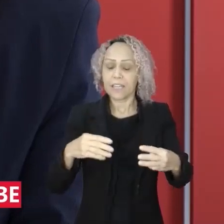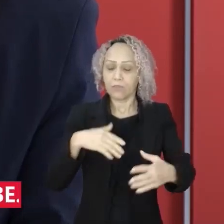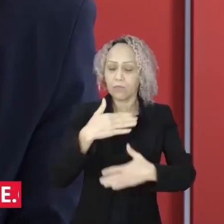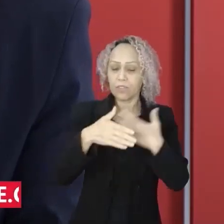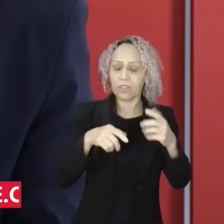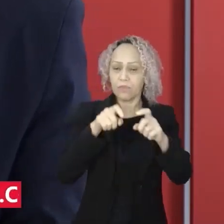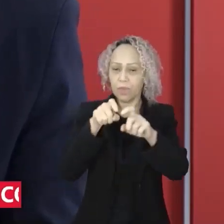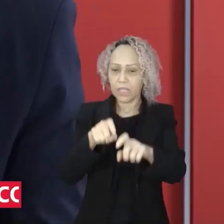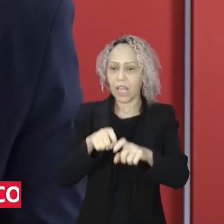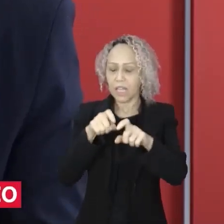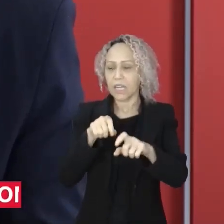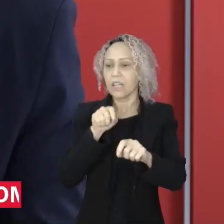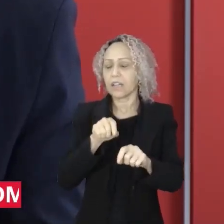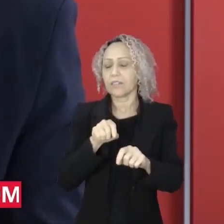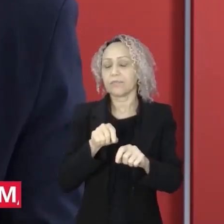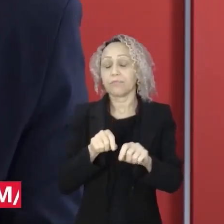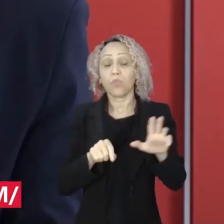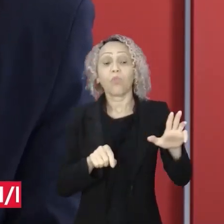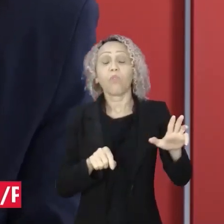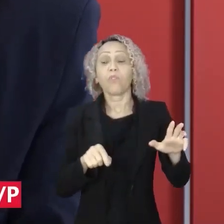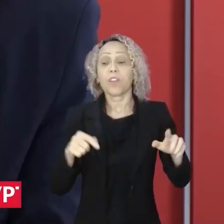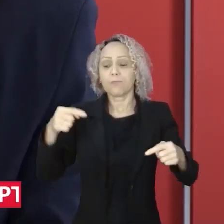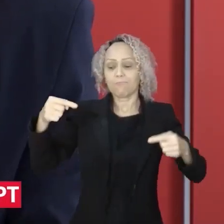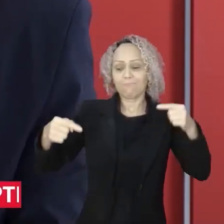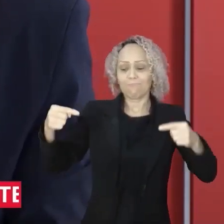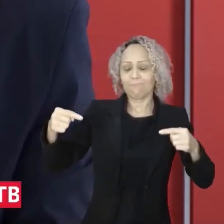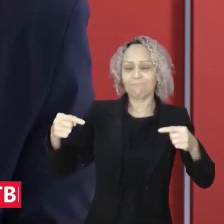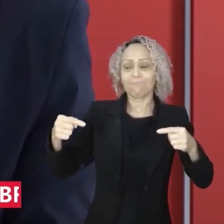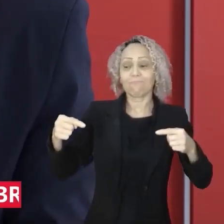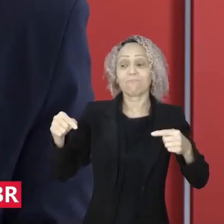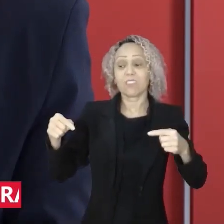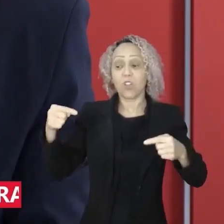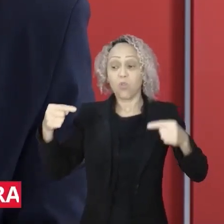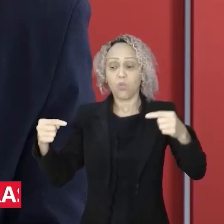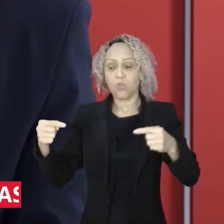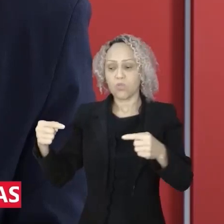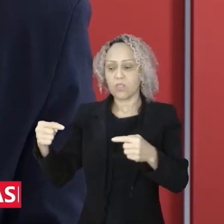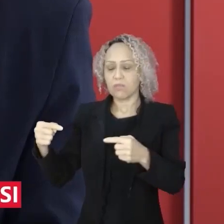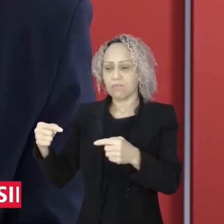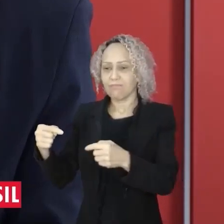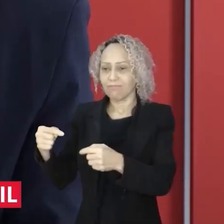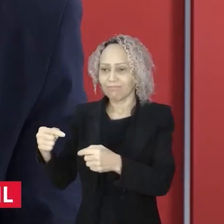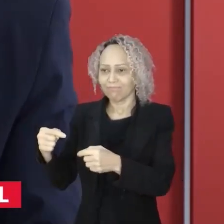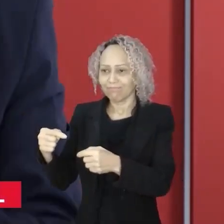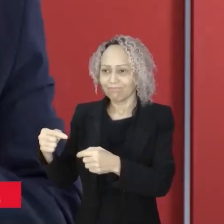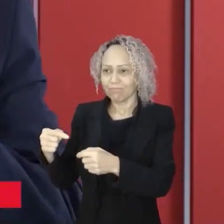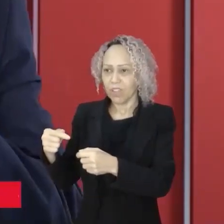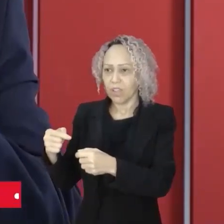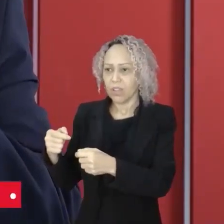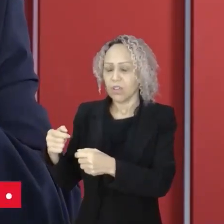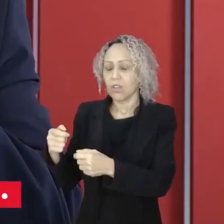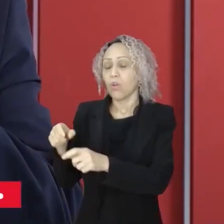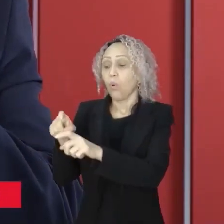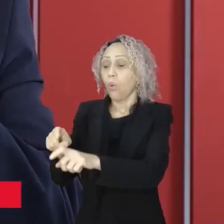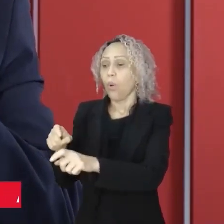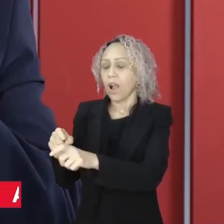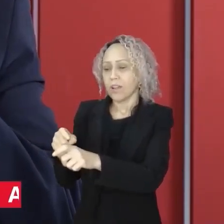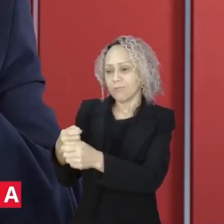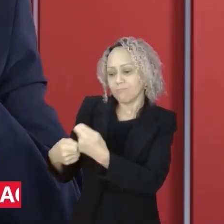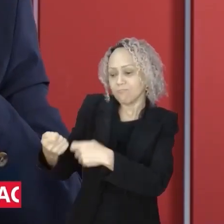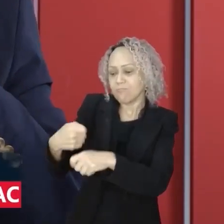uma disputa política que o agronegócio está fazendo, que é dizer que a agricultura